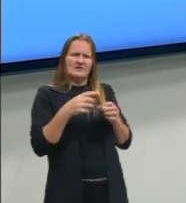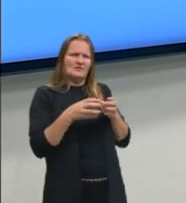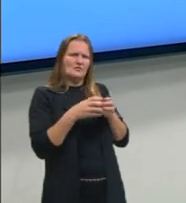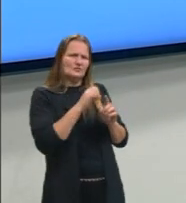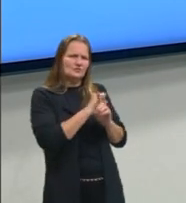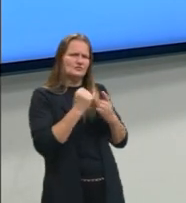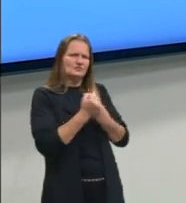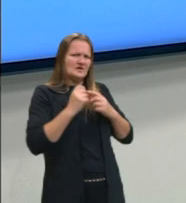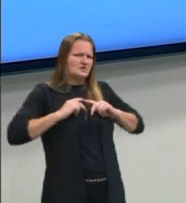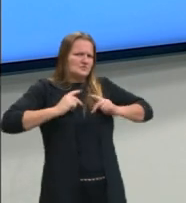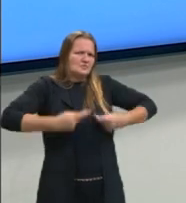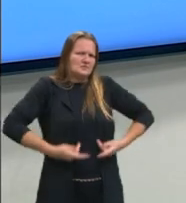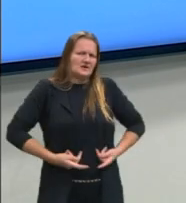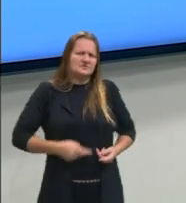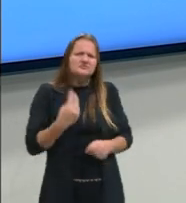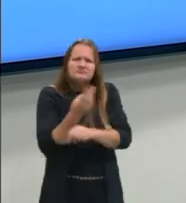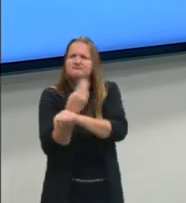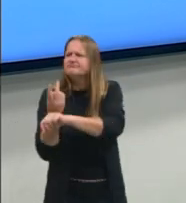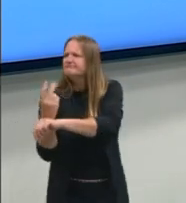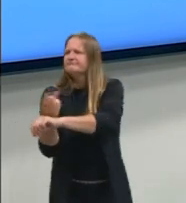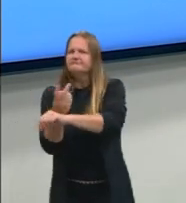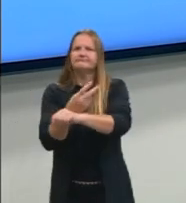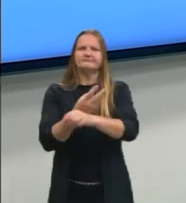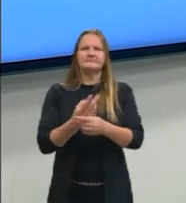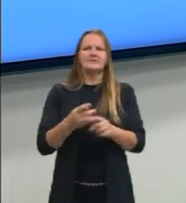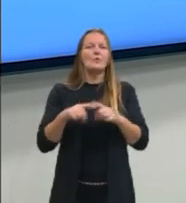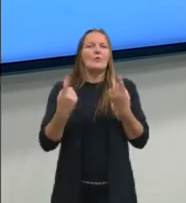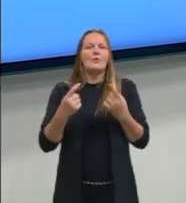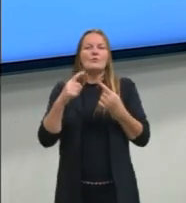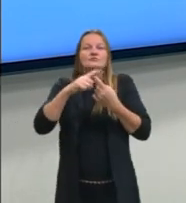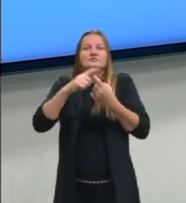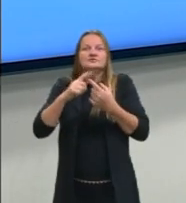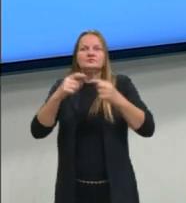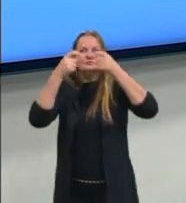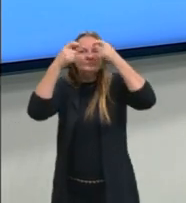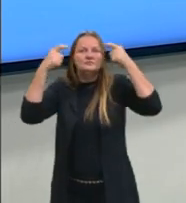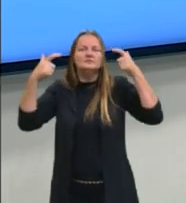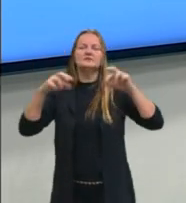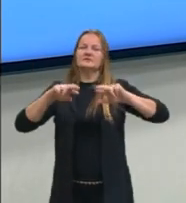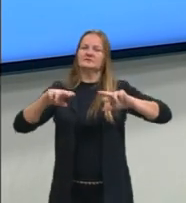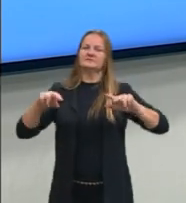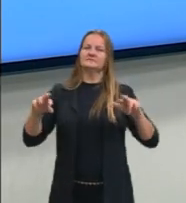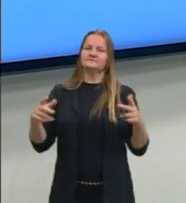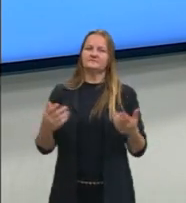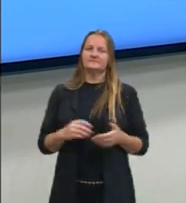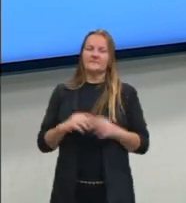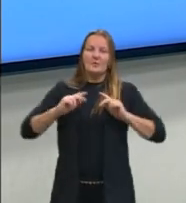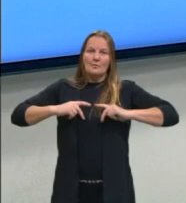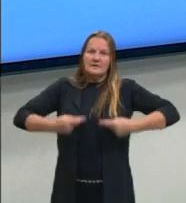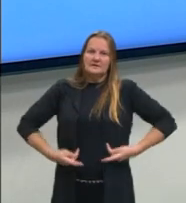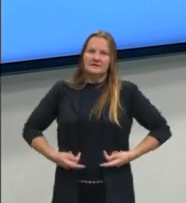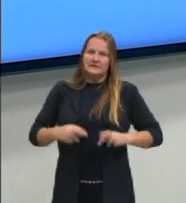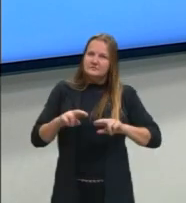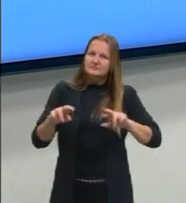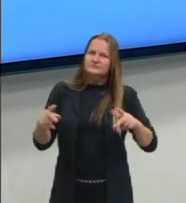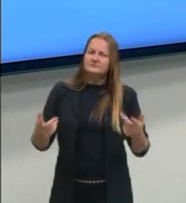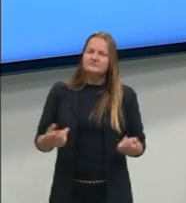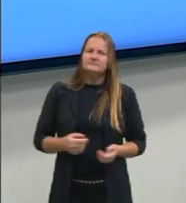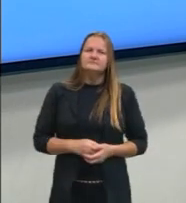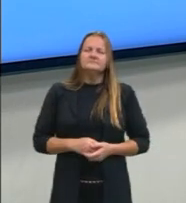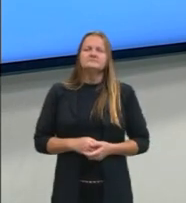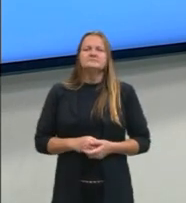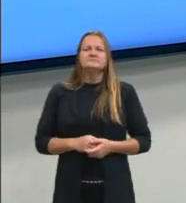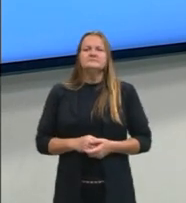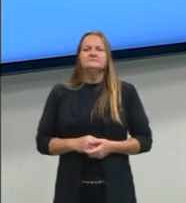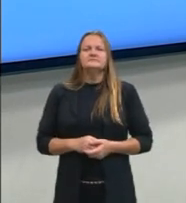O que é humanidade busca ou é outra forma de conhecimento que a humanidade está buscando enfim